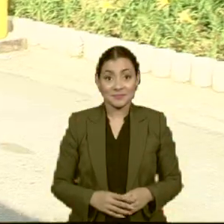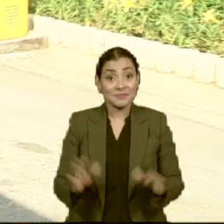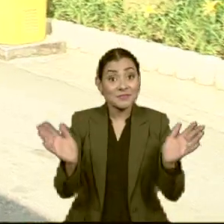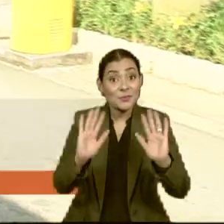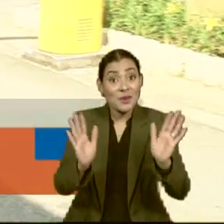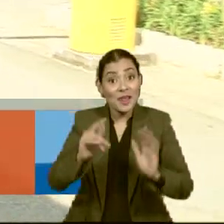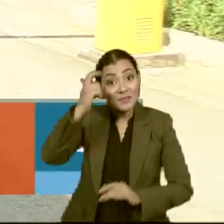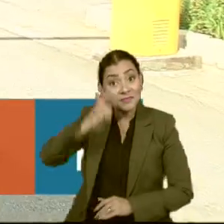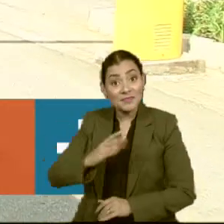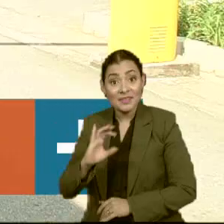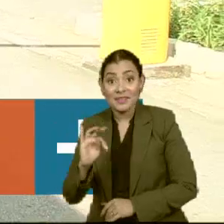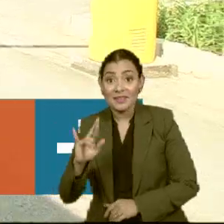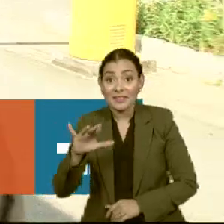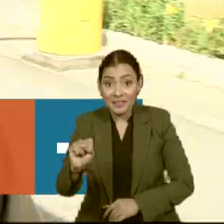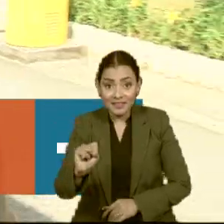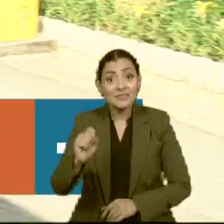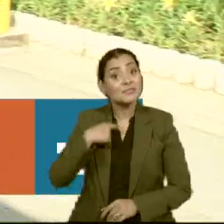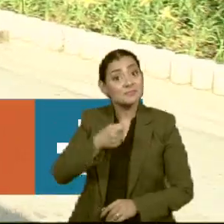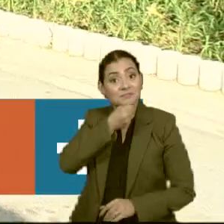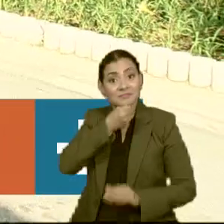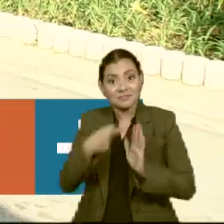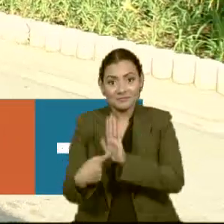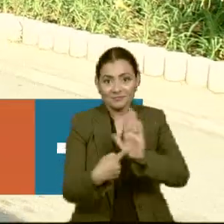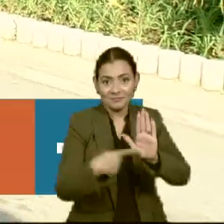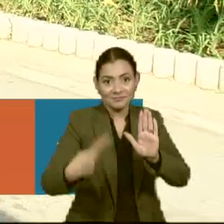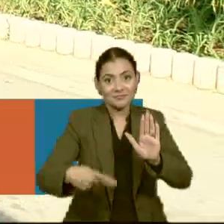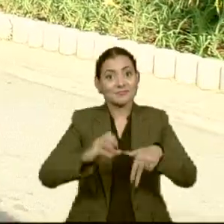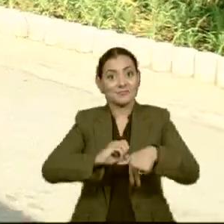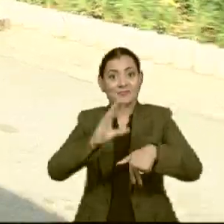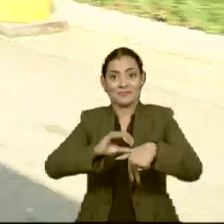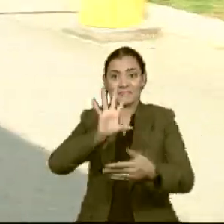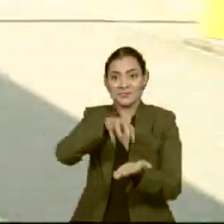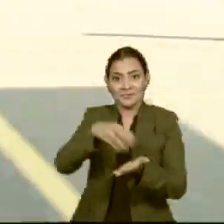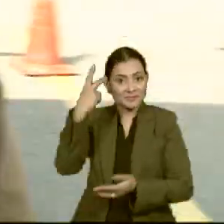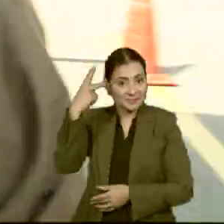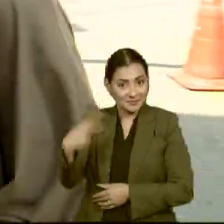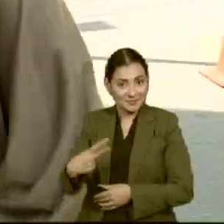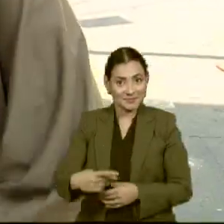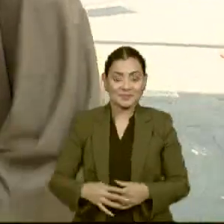Olá, eu sou Cris Maxud, apresentadora aqui da TV Cultura de São Paulo.